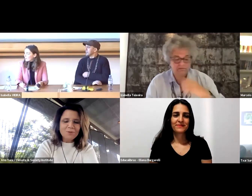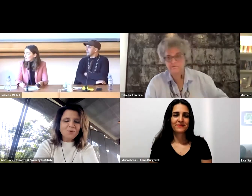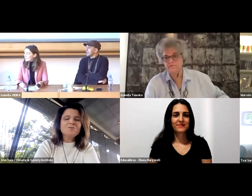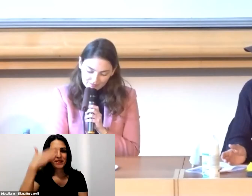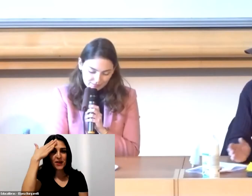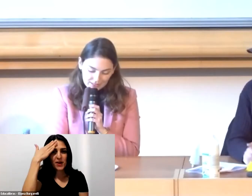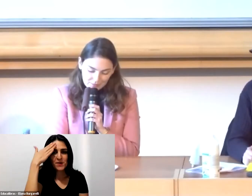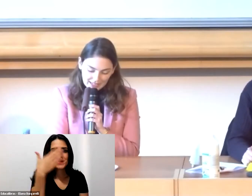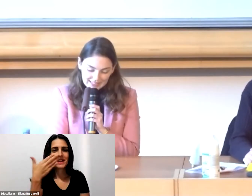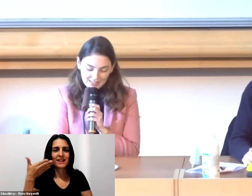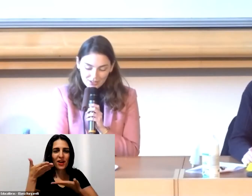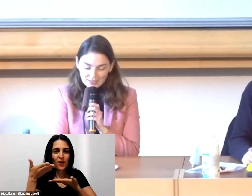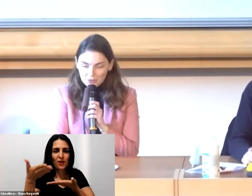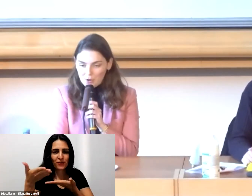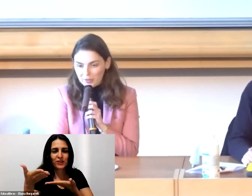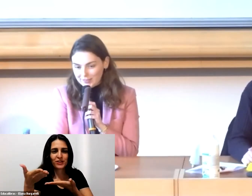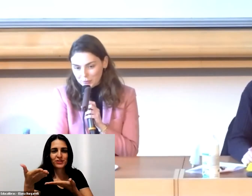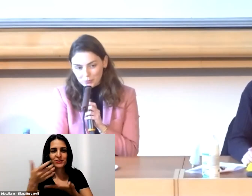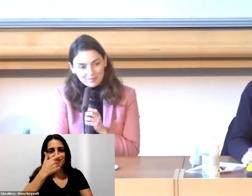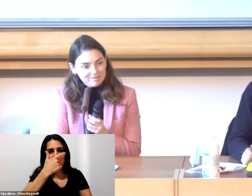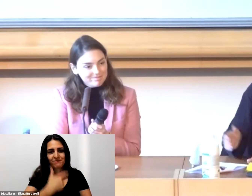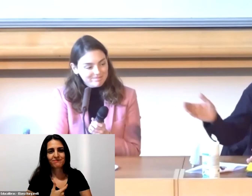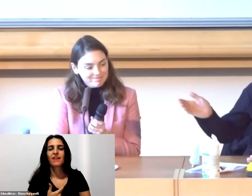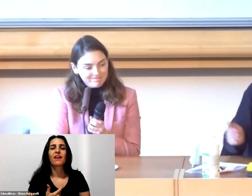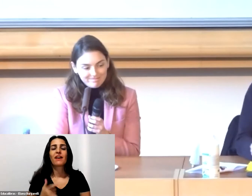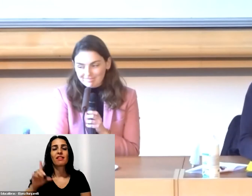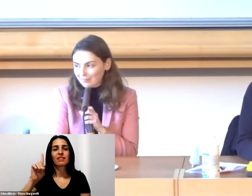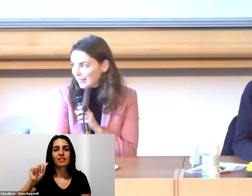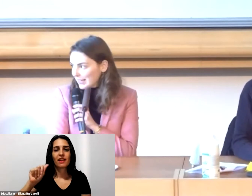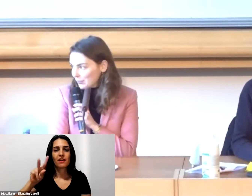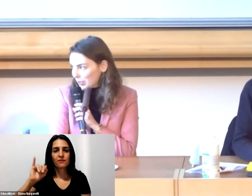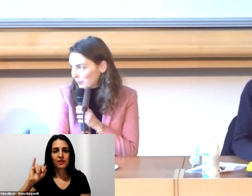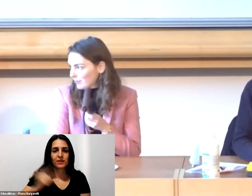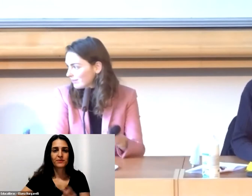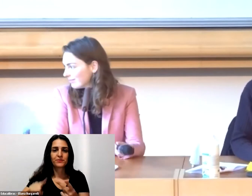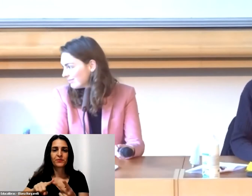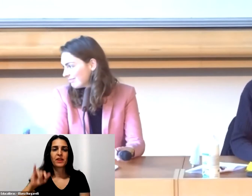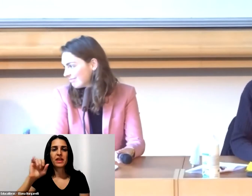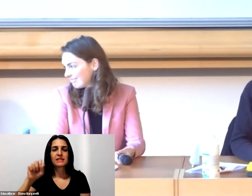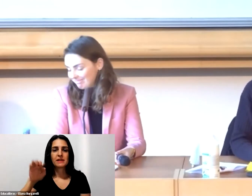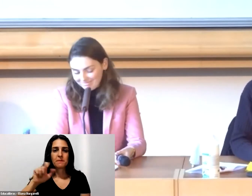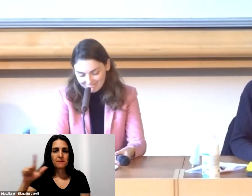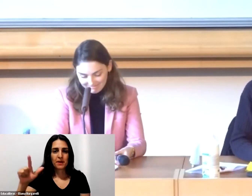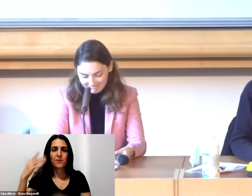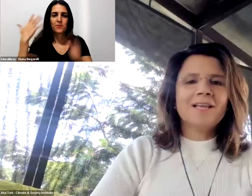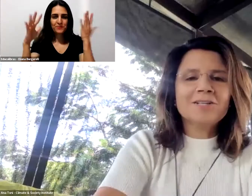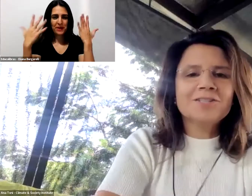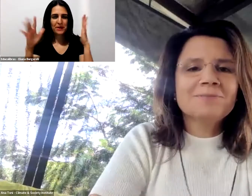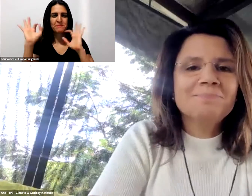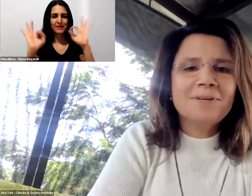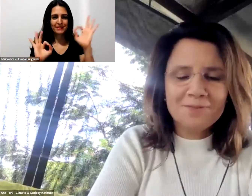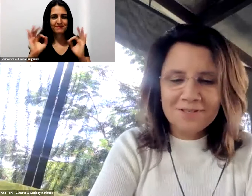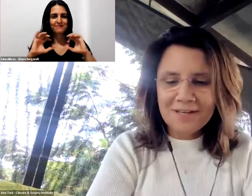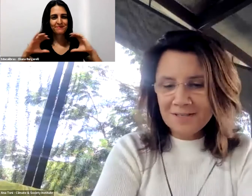da Brasil. Transparência Internacional Brasil. Voilà, Anna Toni. Anna Toni. Boa